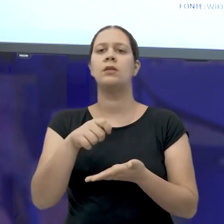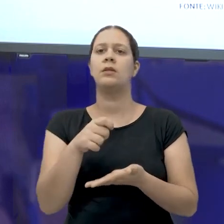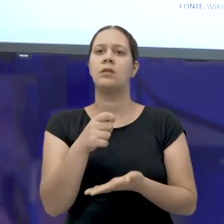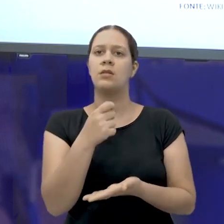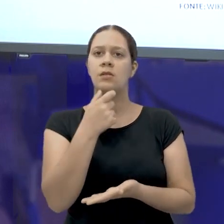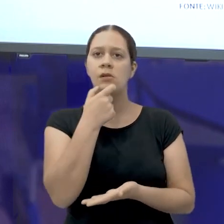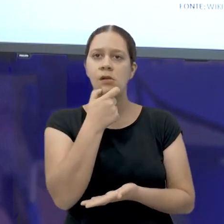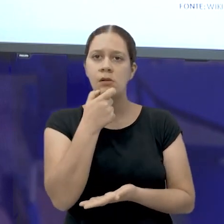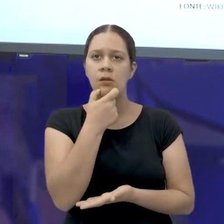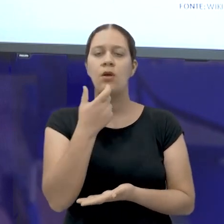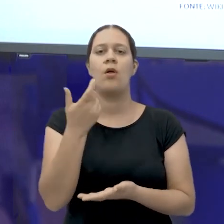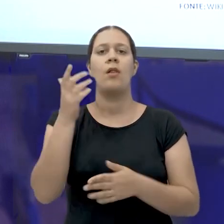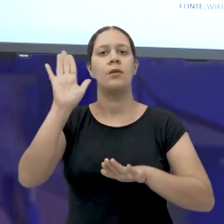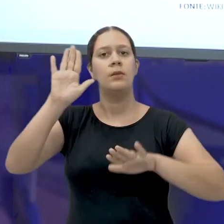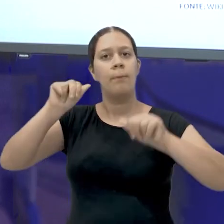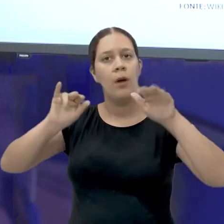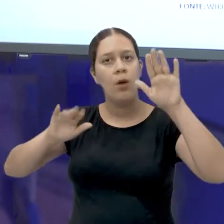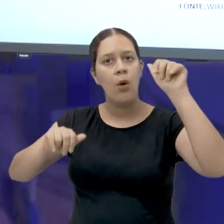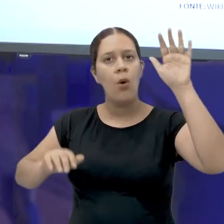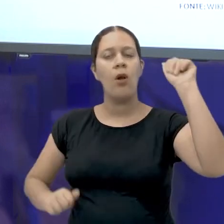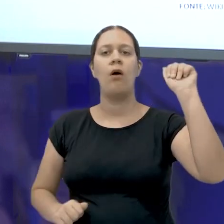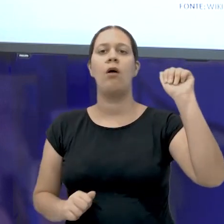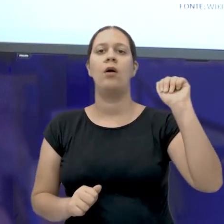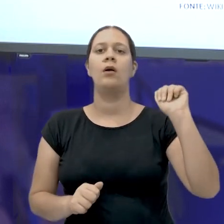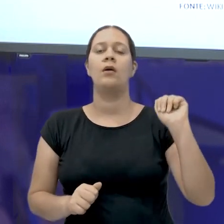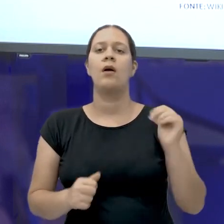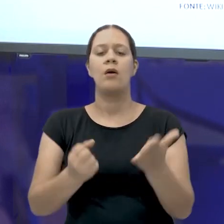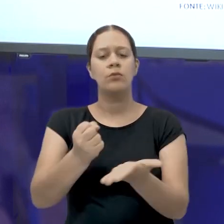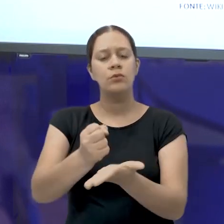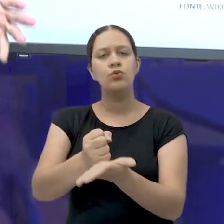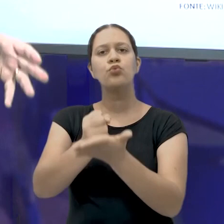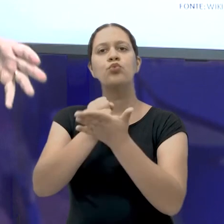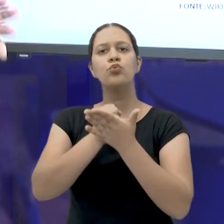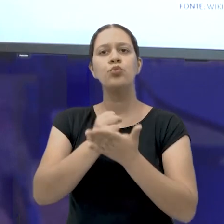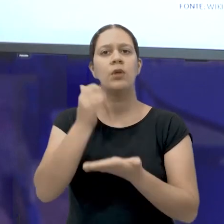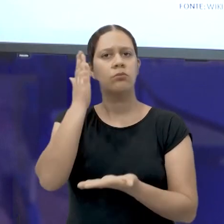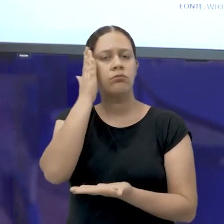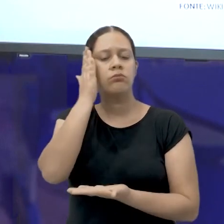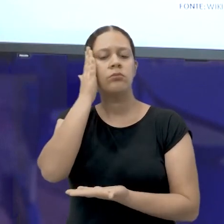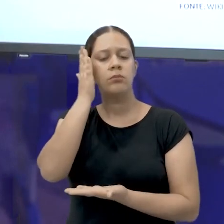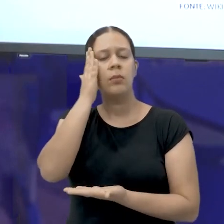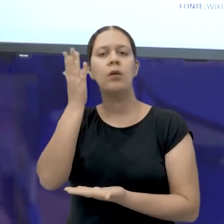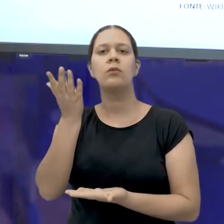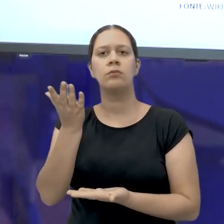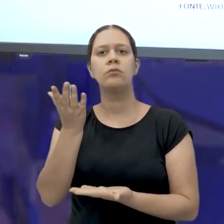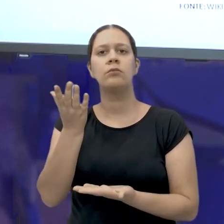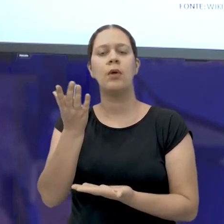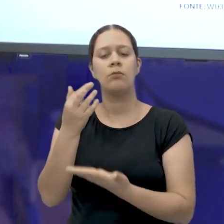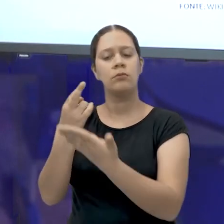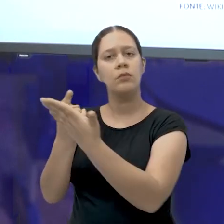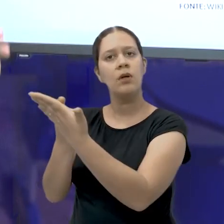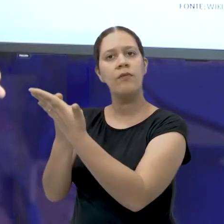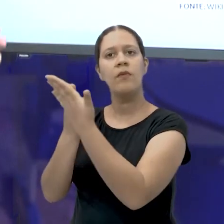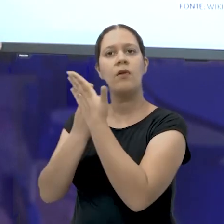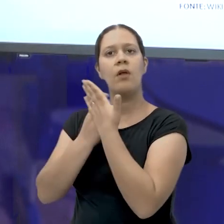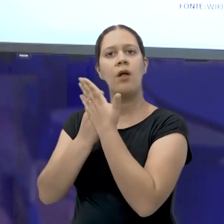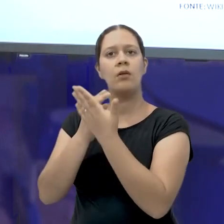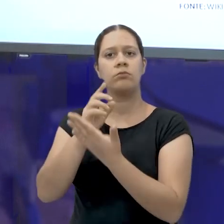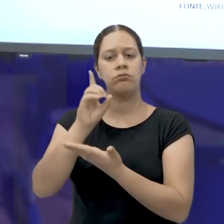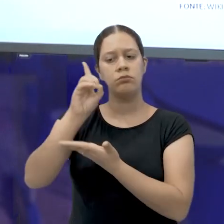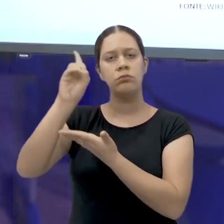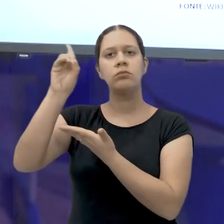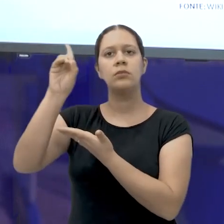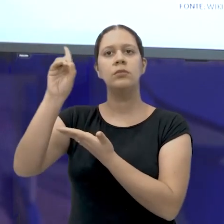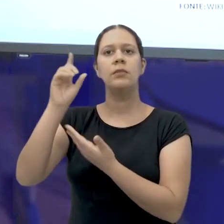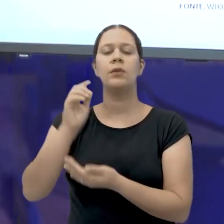inglesa, na língua espanhola, e nos ajudam, sim, a entender o que está ali escrito, que foi revelado por Deus, como os cristãos